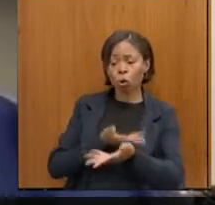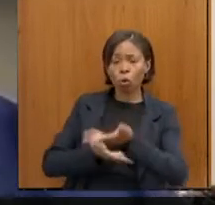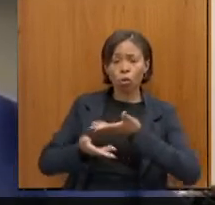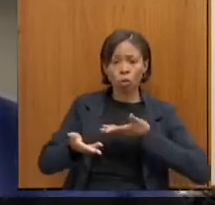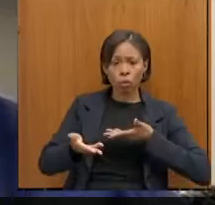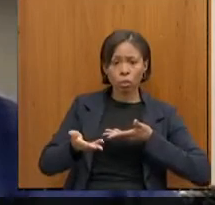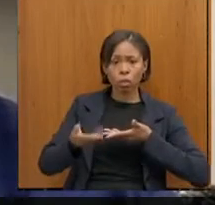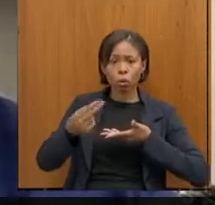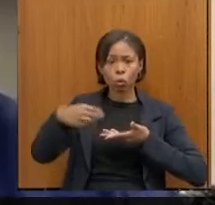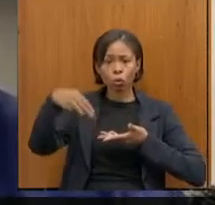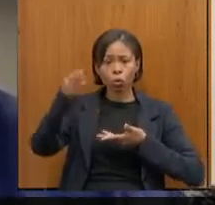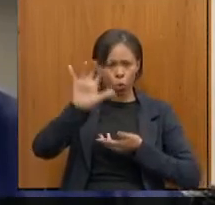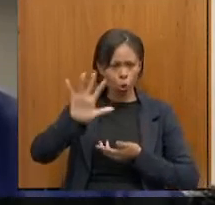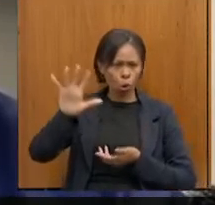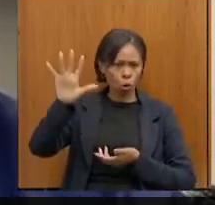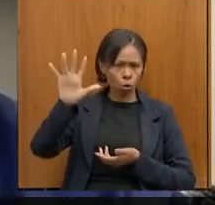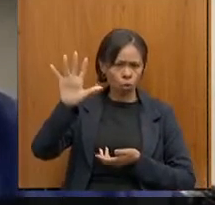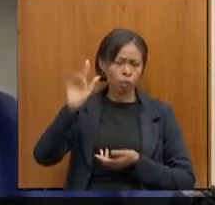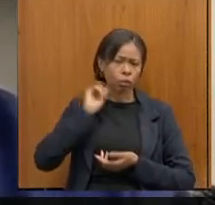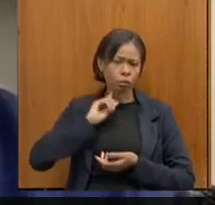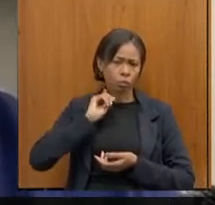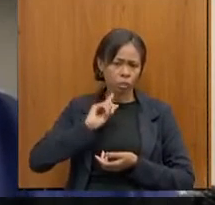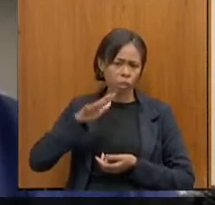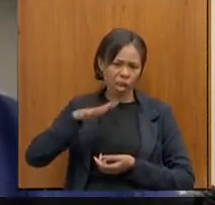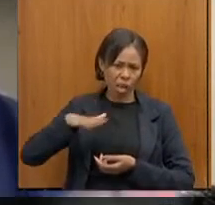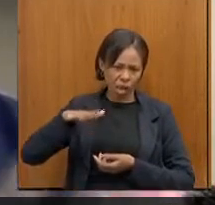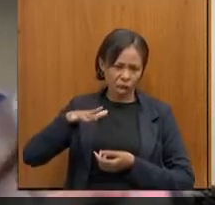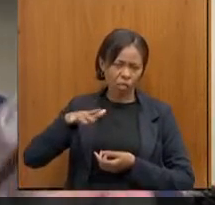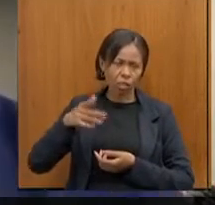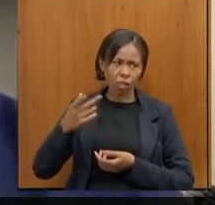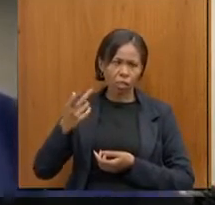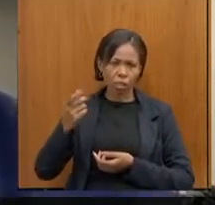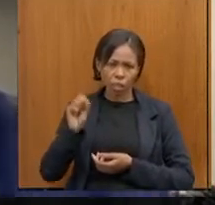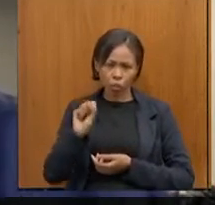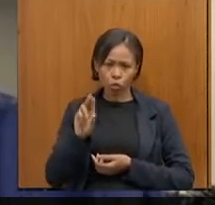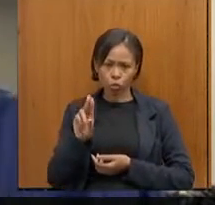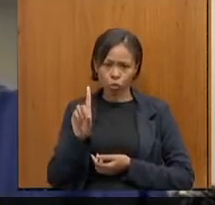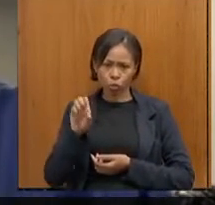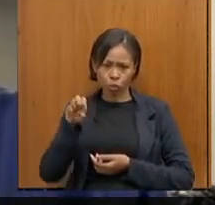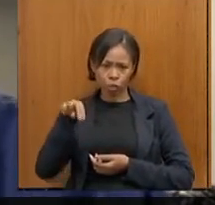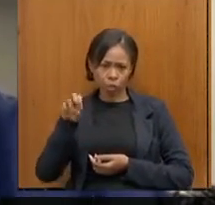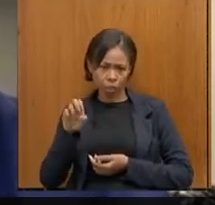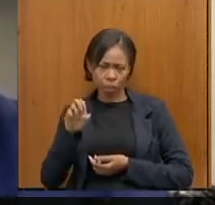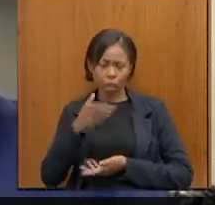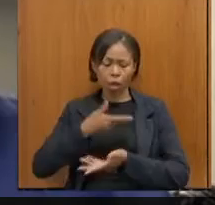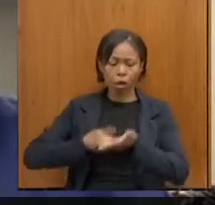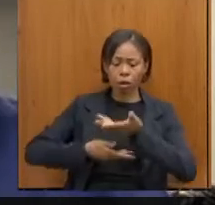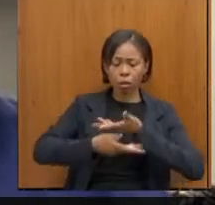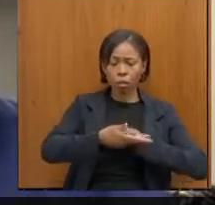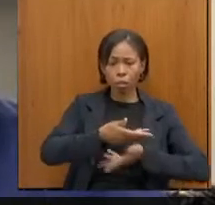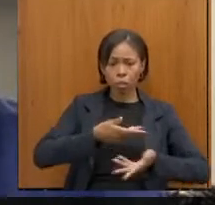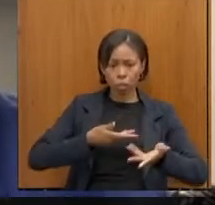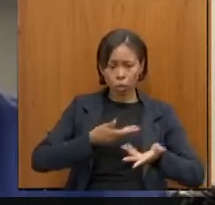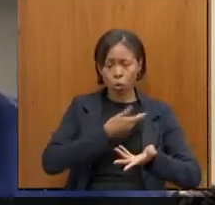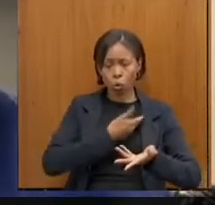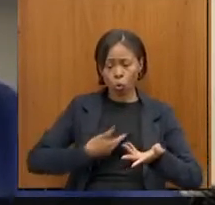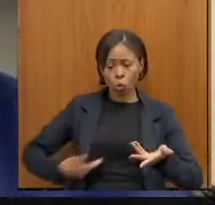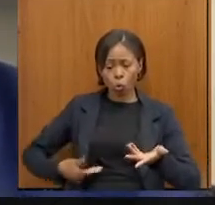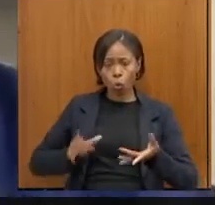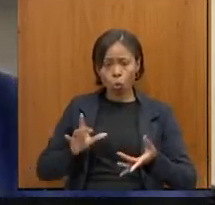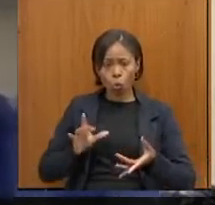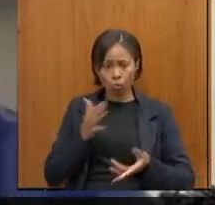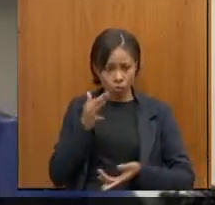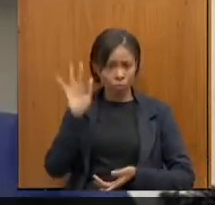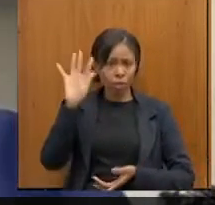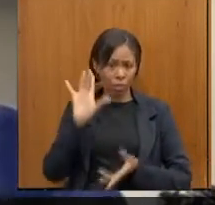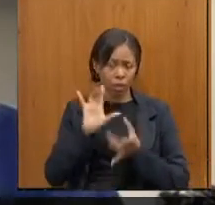do norte de Minas da área mineira da Sudene e e o governo federal na reforma administrativa que